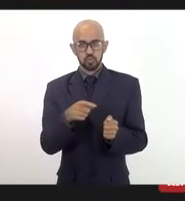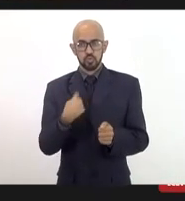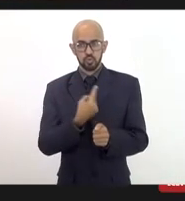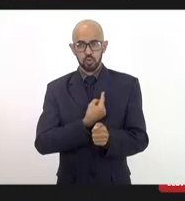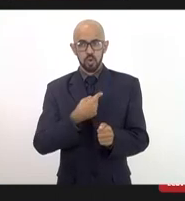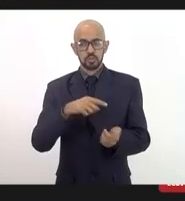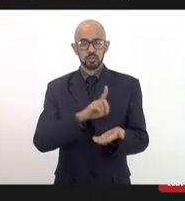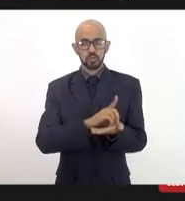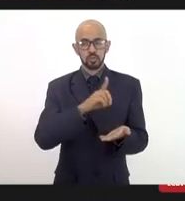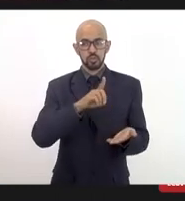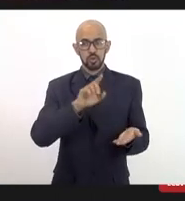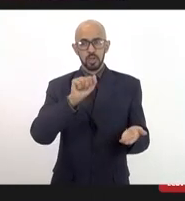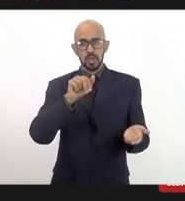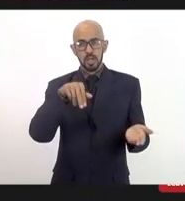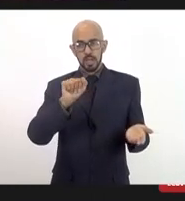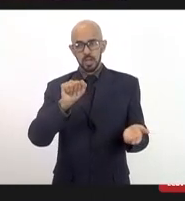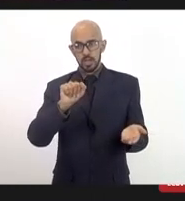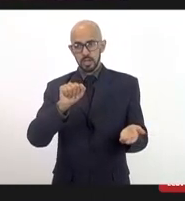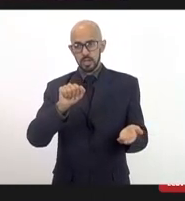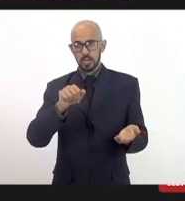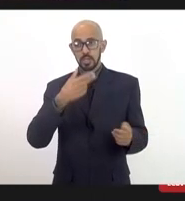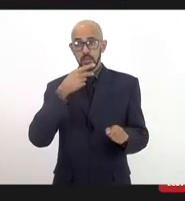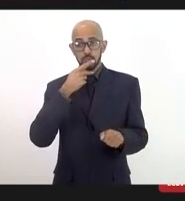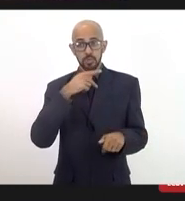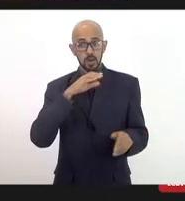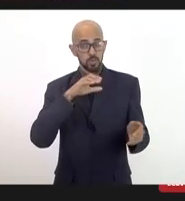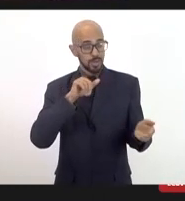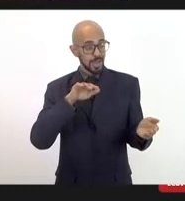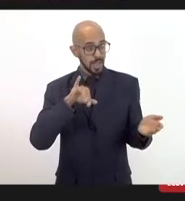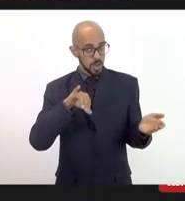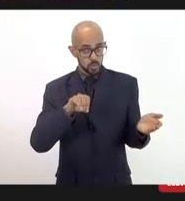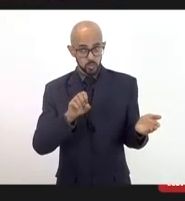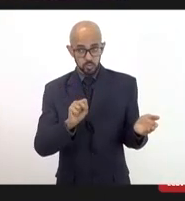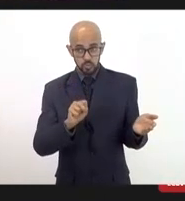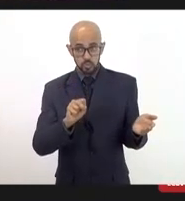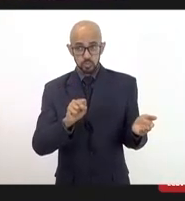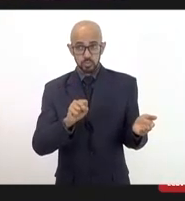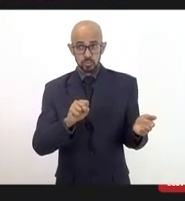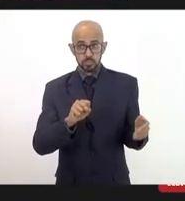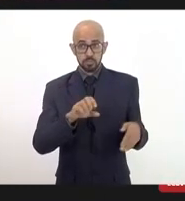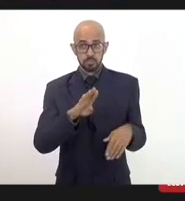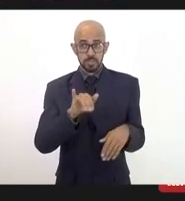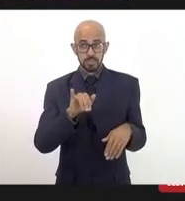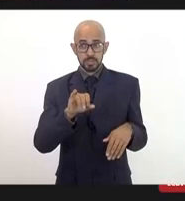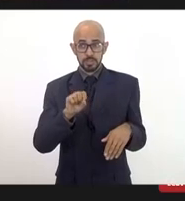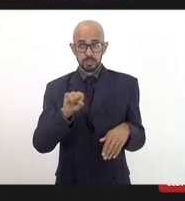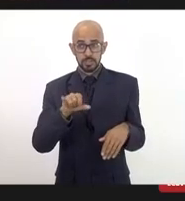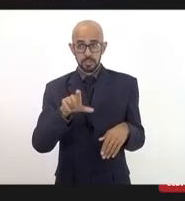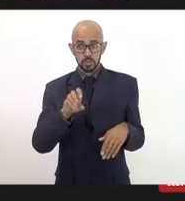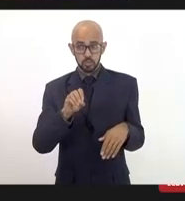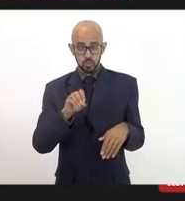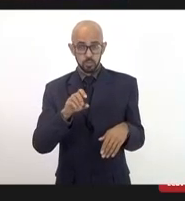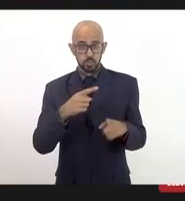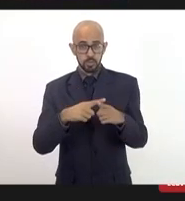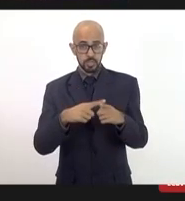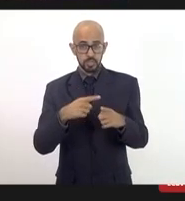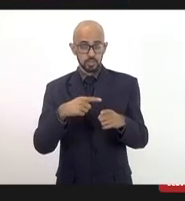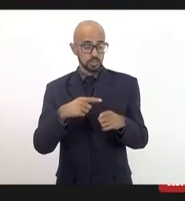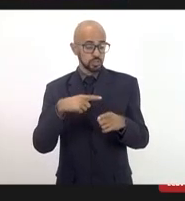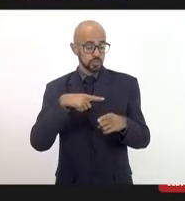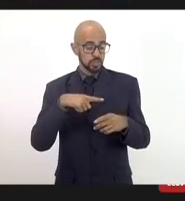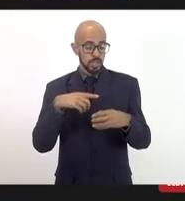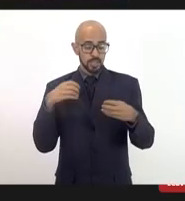Leila Mesquita. Eu falo Carlos Basília porque a gente já tem um nível de aproximação, tamanha a importância